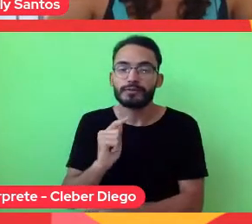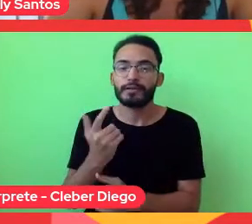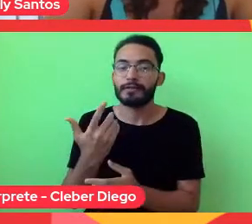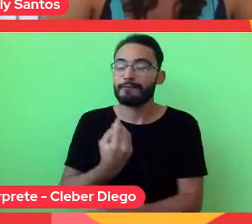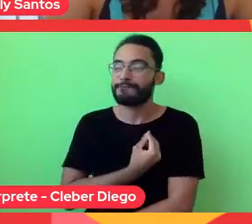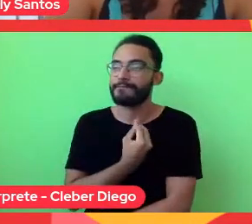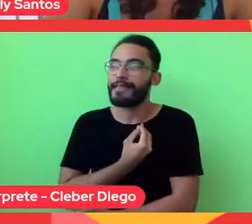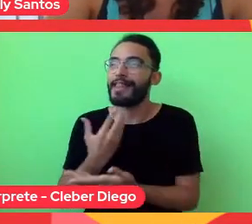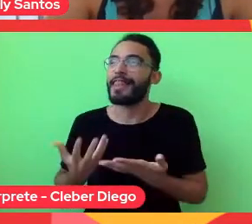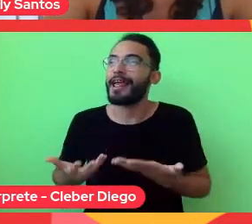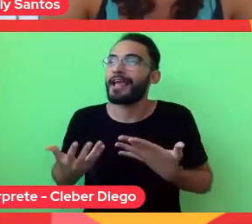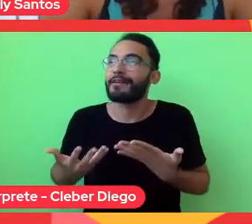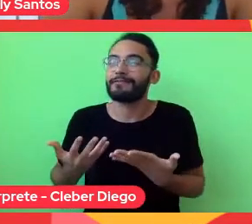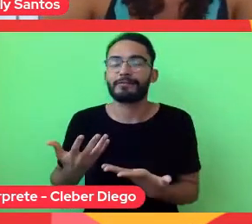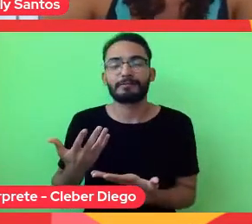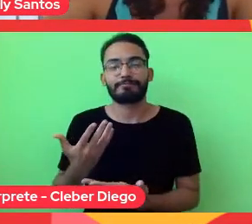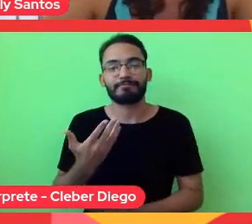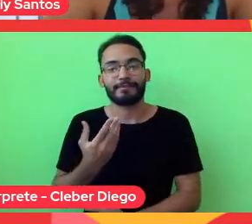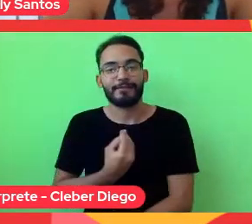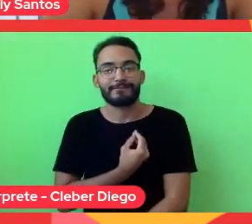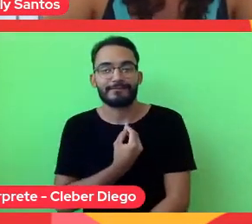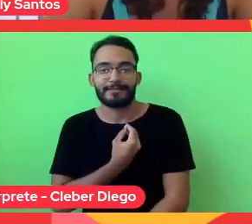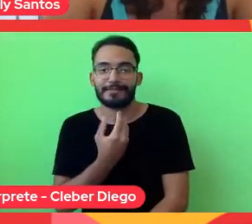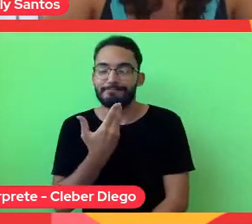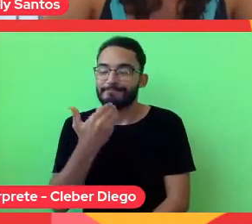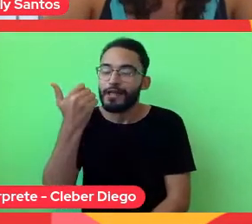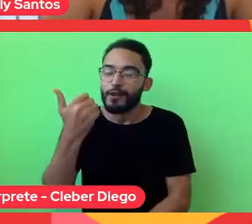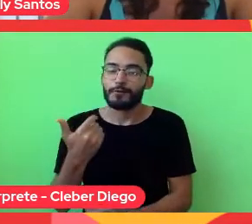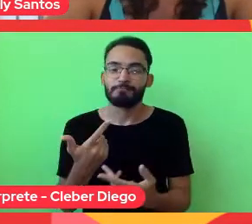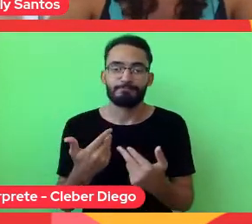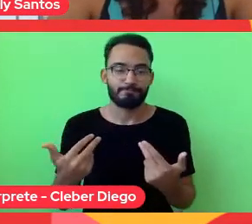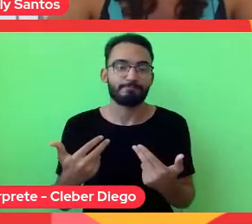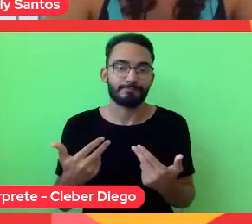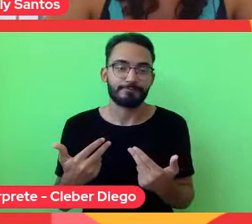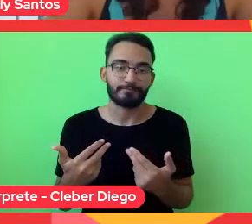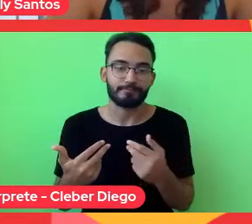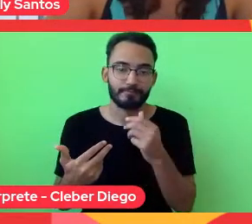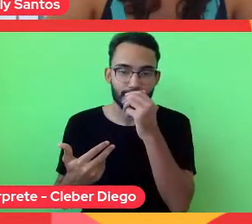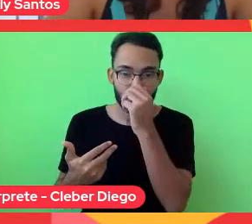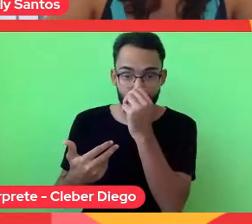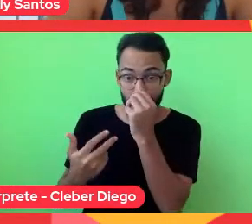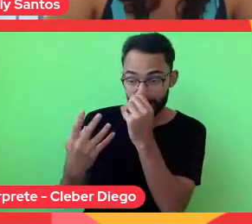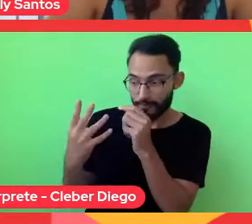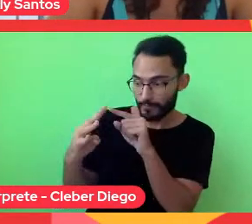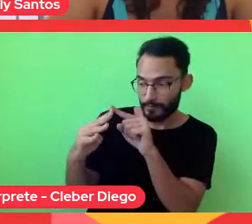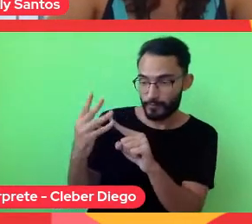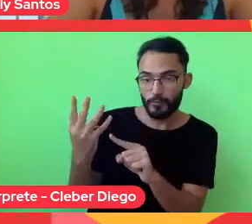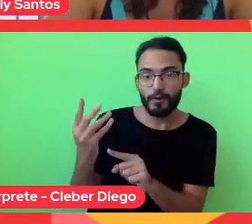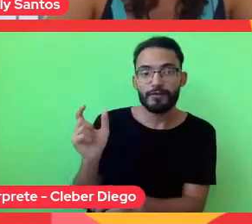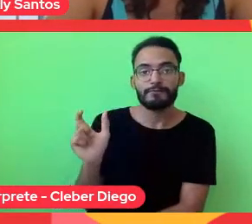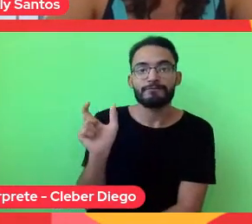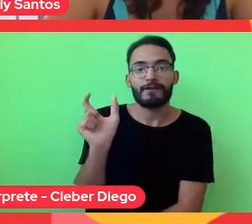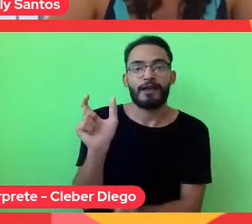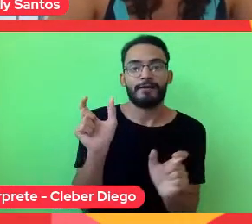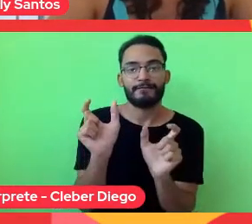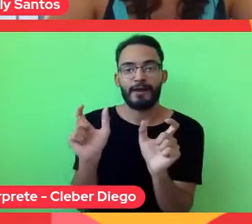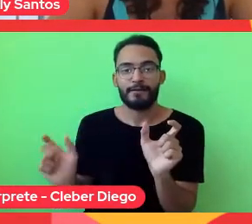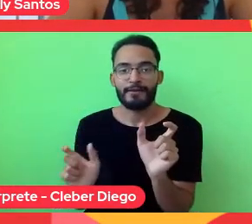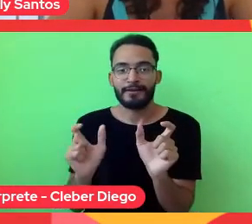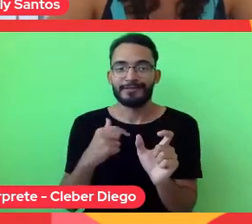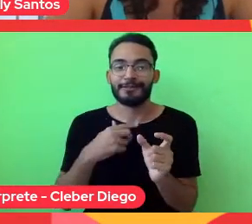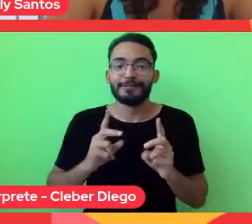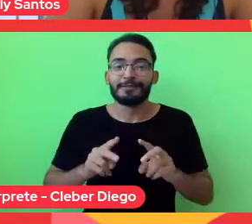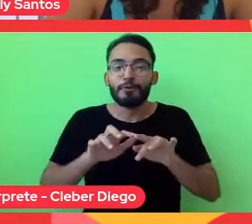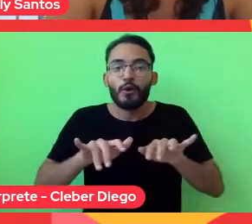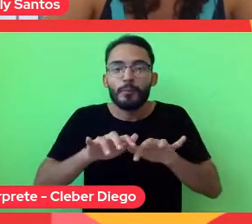mais leve, mais plena, né? mais cheia. E são 4 frases, assim, que eu deixo aqui até no meu computador, todo